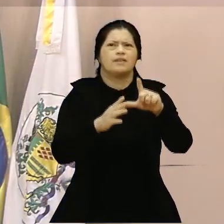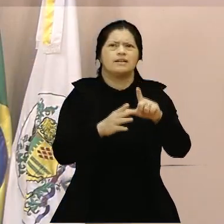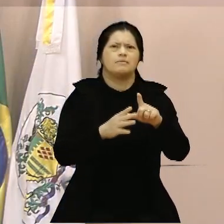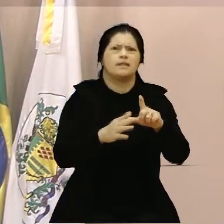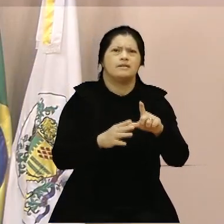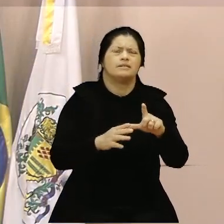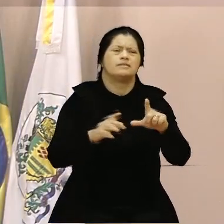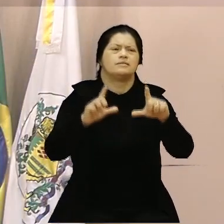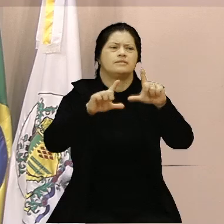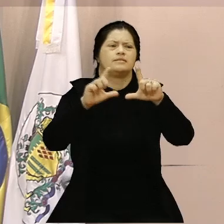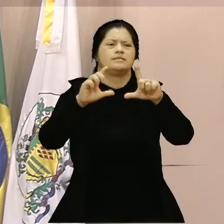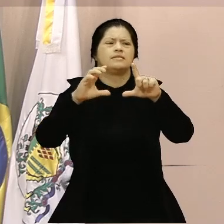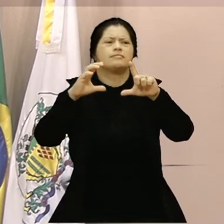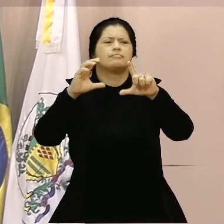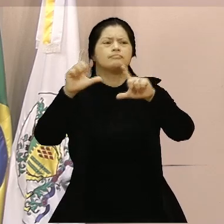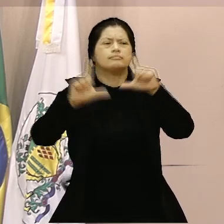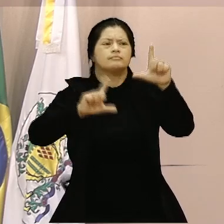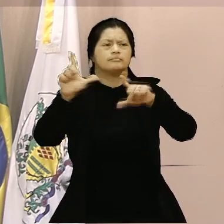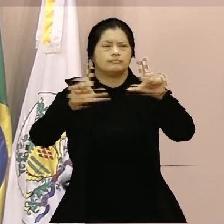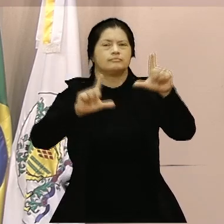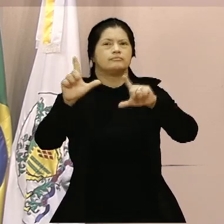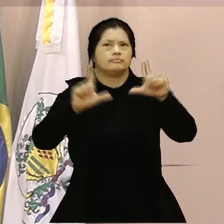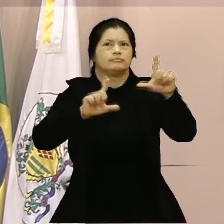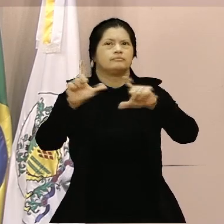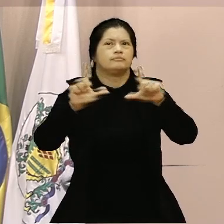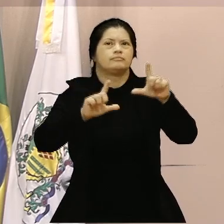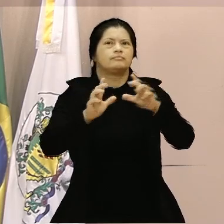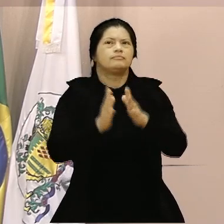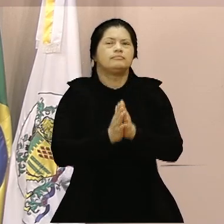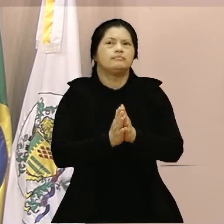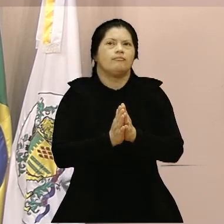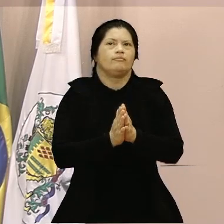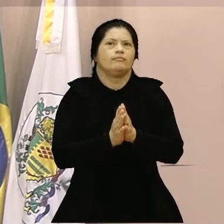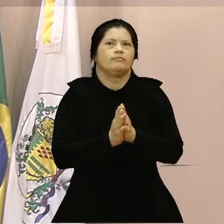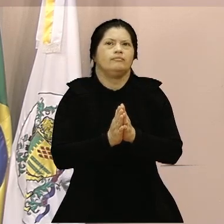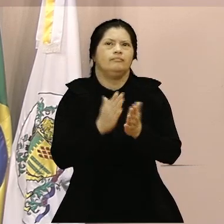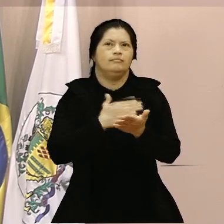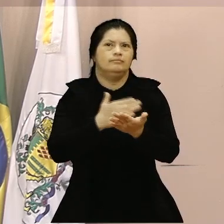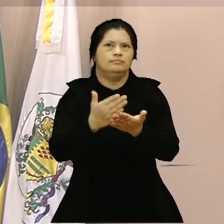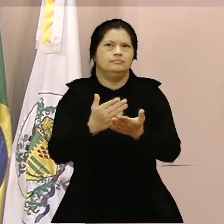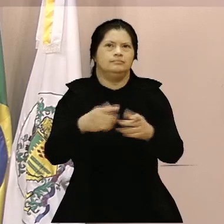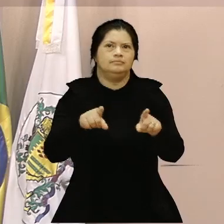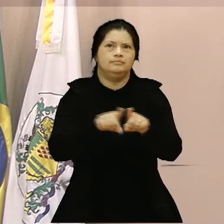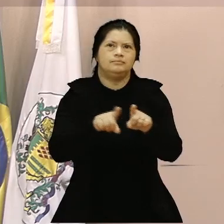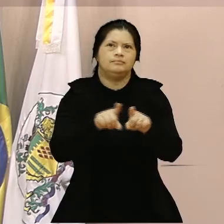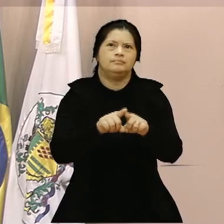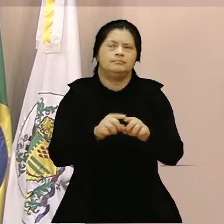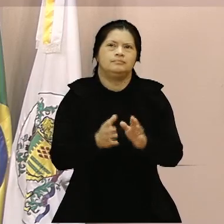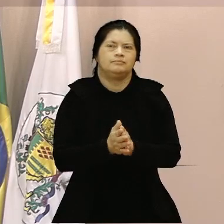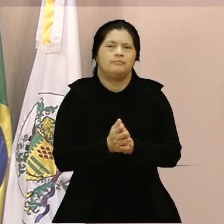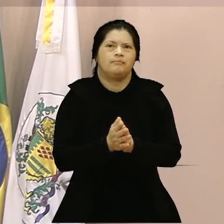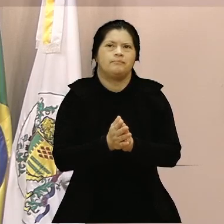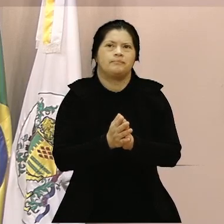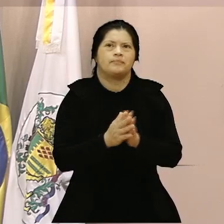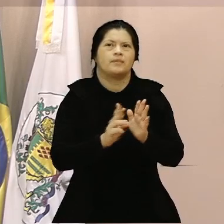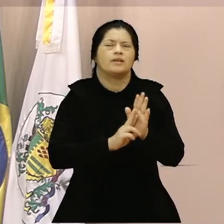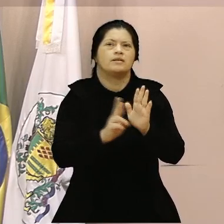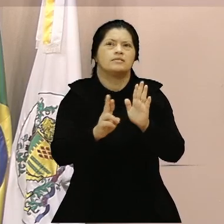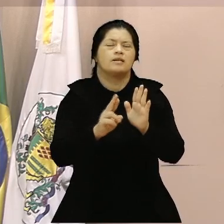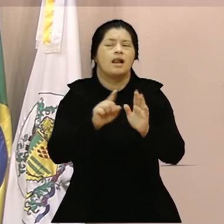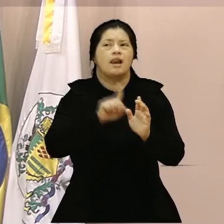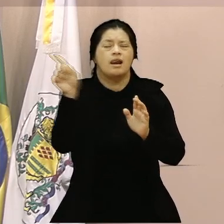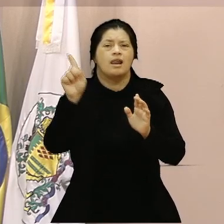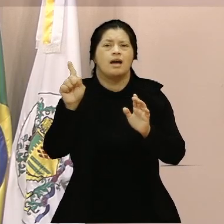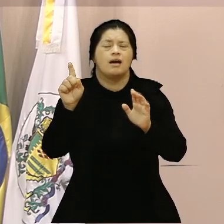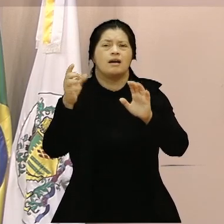Eu tenho 2 assuntos importantes para o GE, mas eu quero começar justamente com ele. Aí apareceu agora há pouco, recebeu os nossos colegas lá em